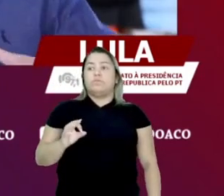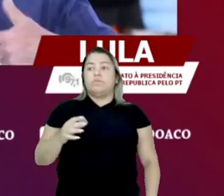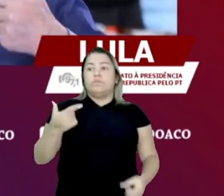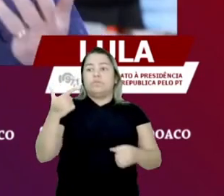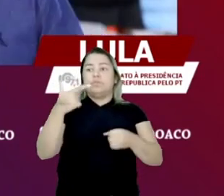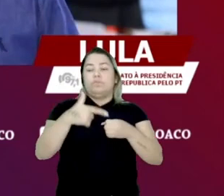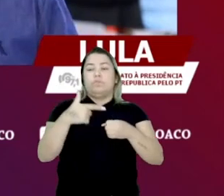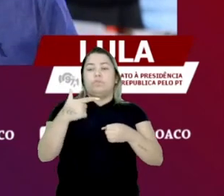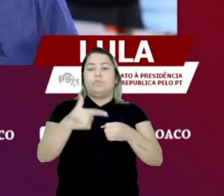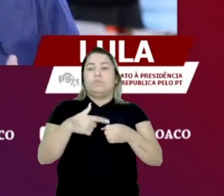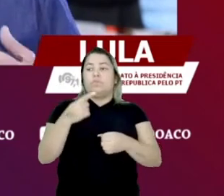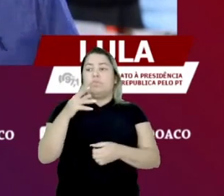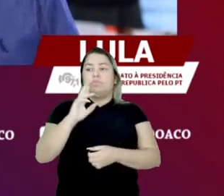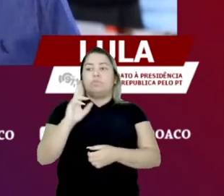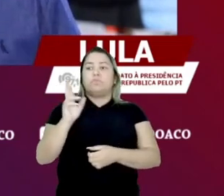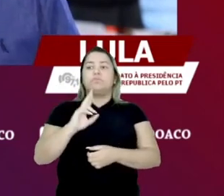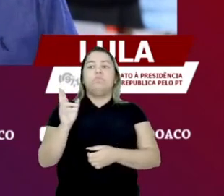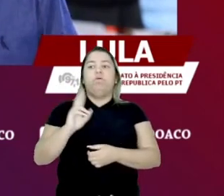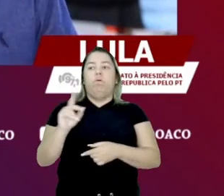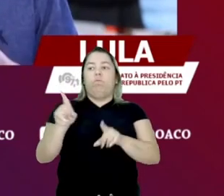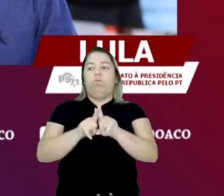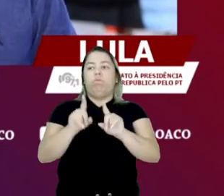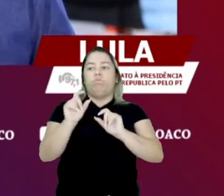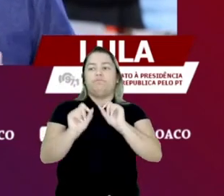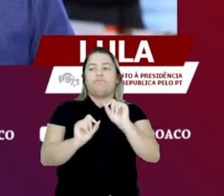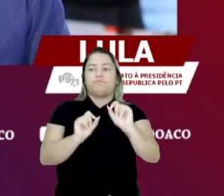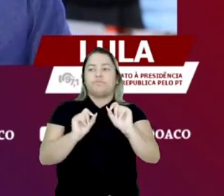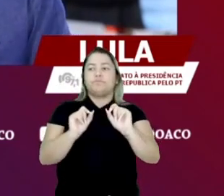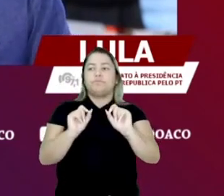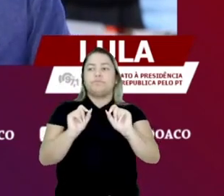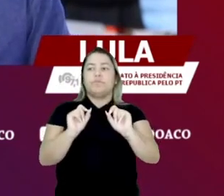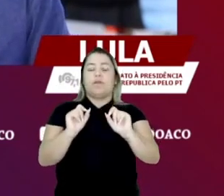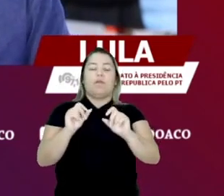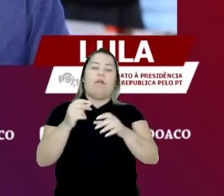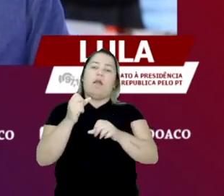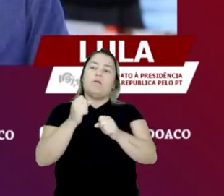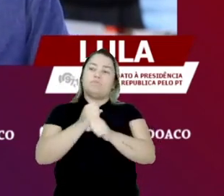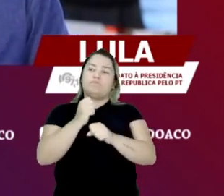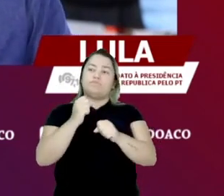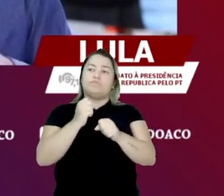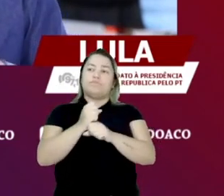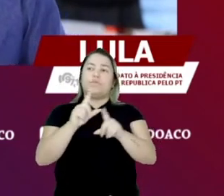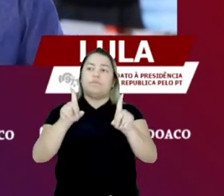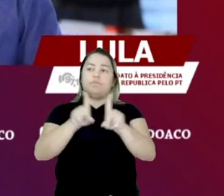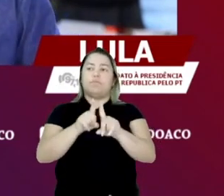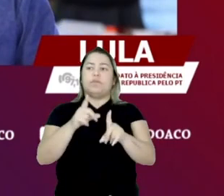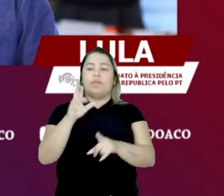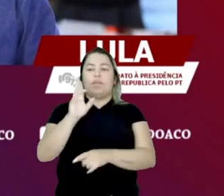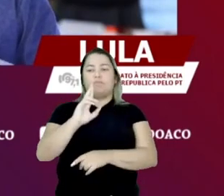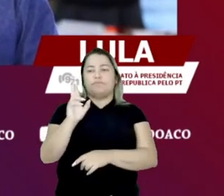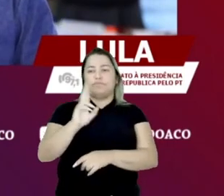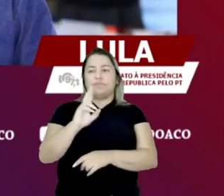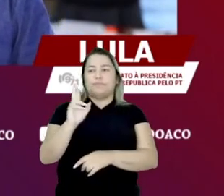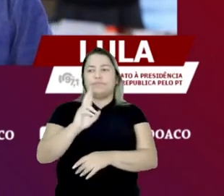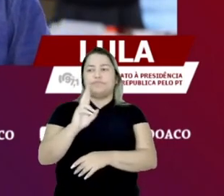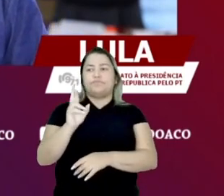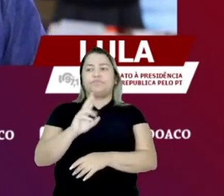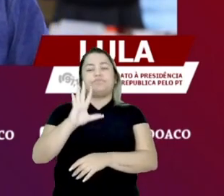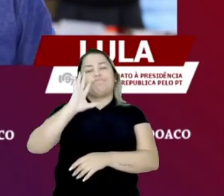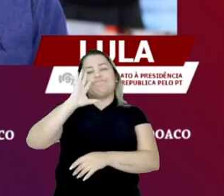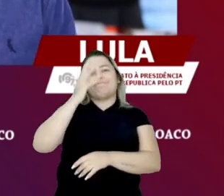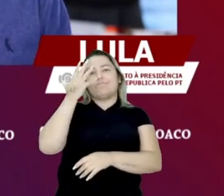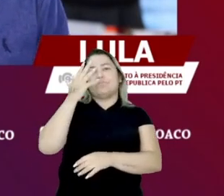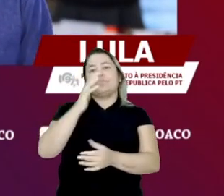subordinar às empresas que estão importando gasolina dos Estados Unidos. O presidente da República, que é fanfarrão,